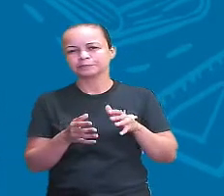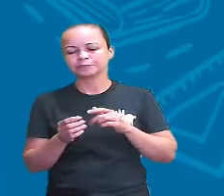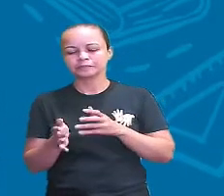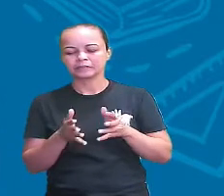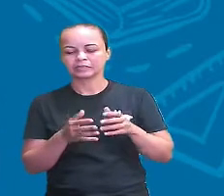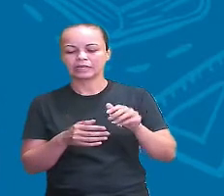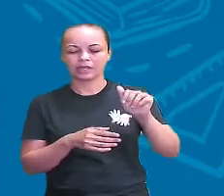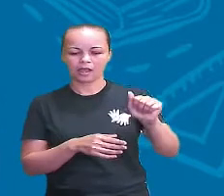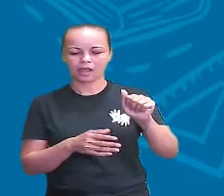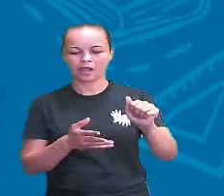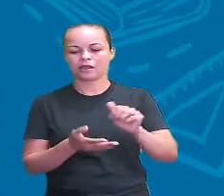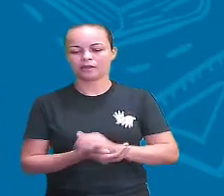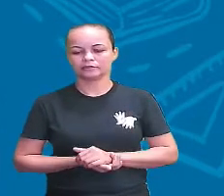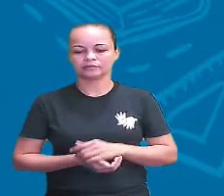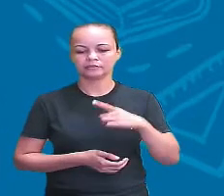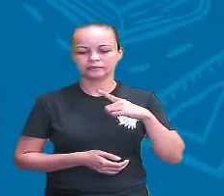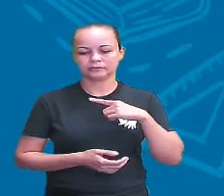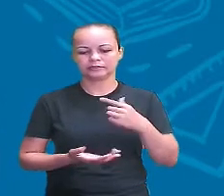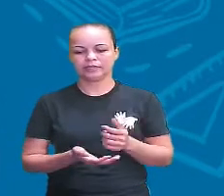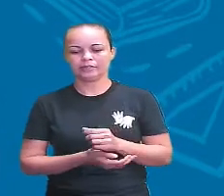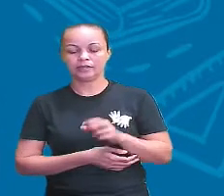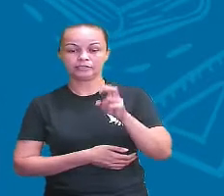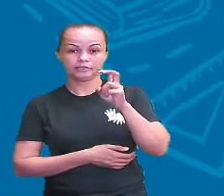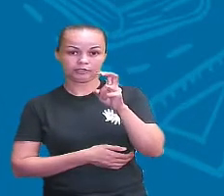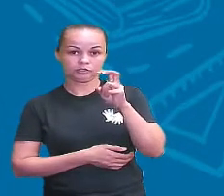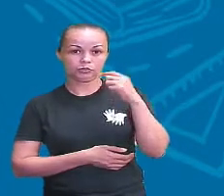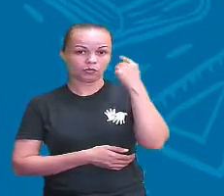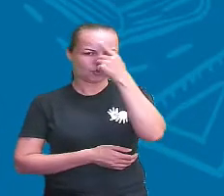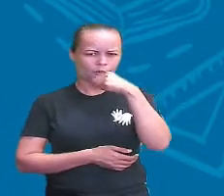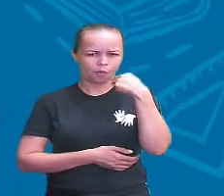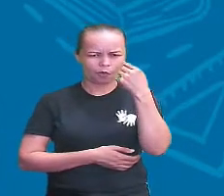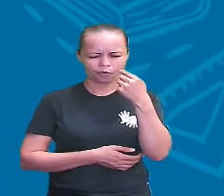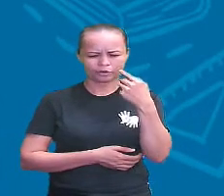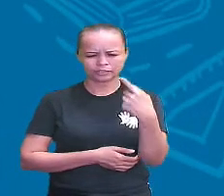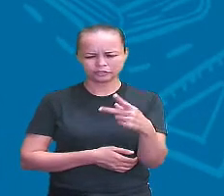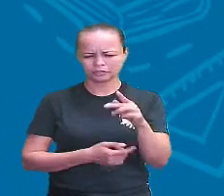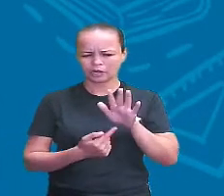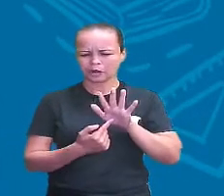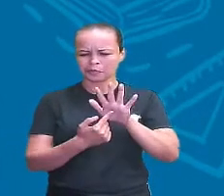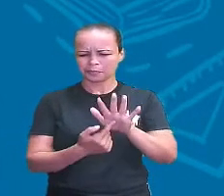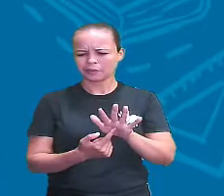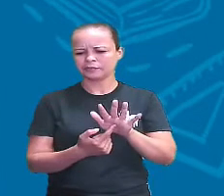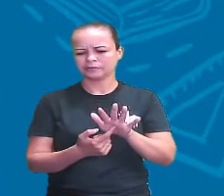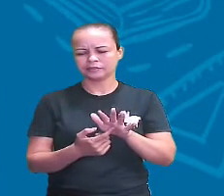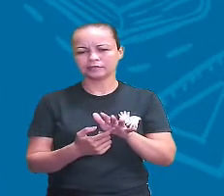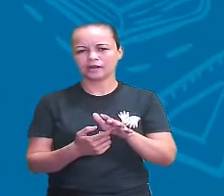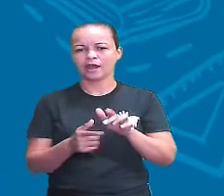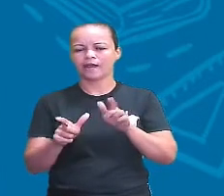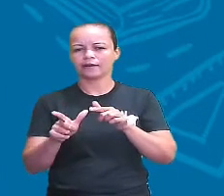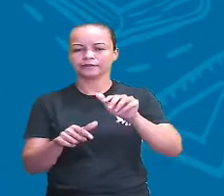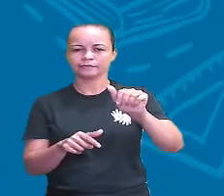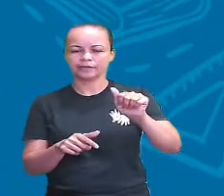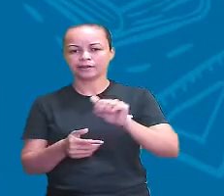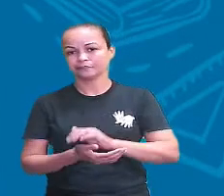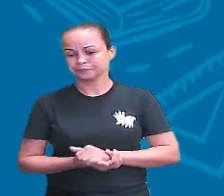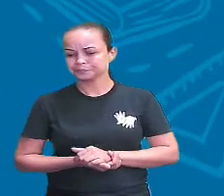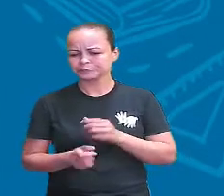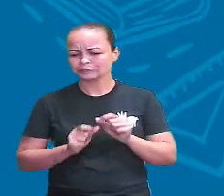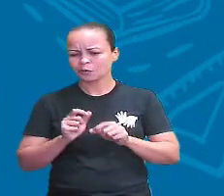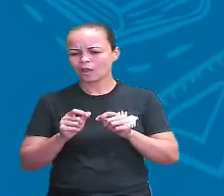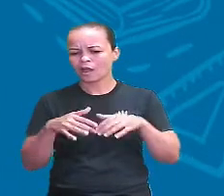A, it's a half past 3. Qual desses relógios está apresentando na letra A? A letra B,